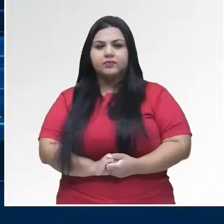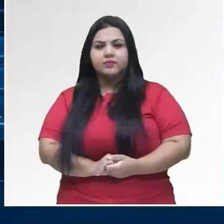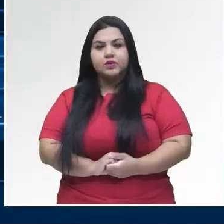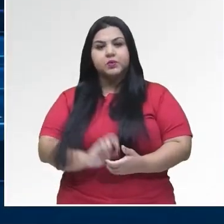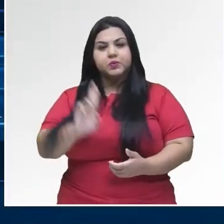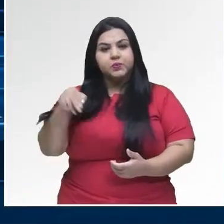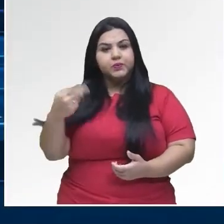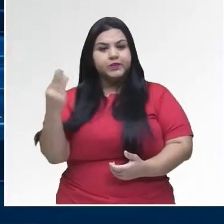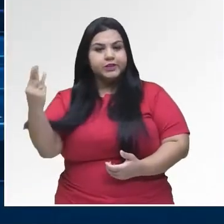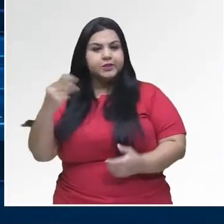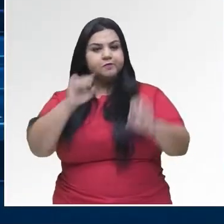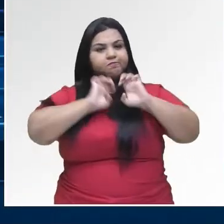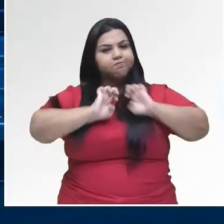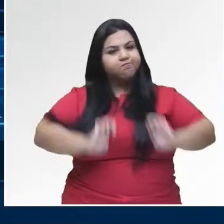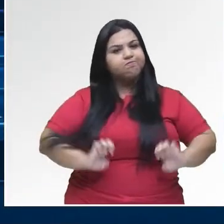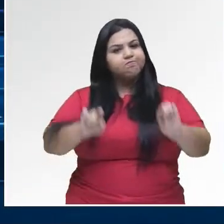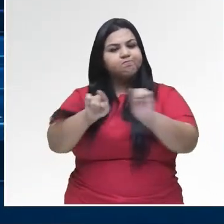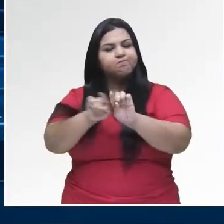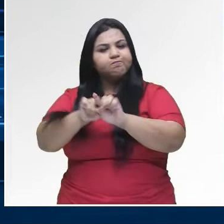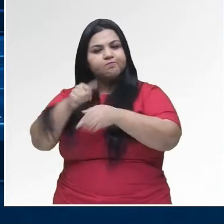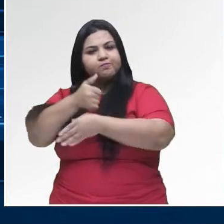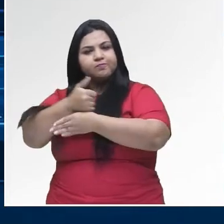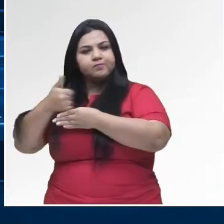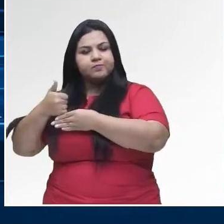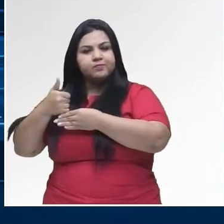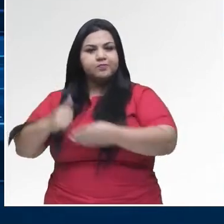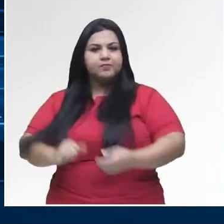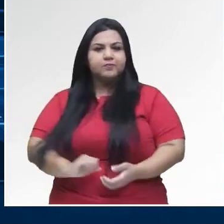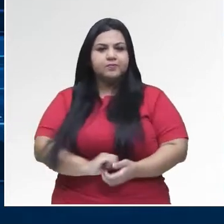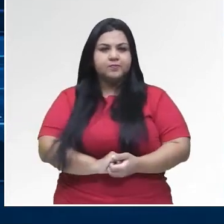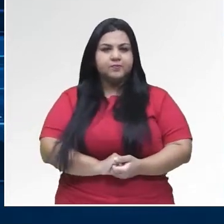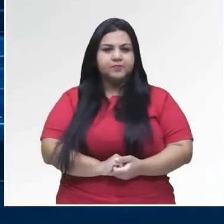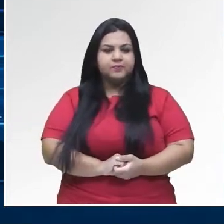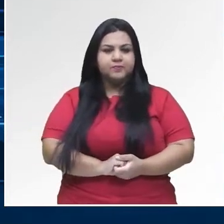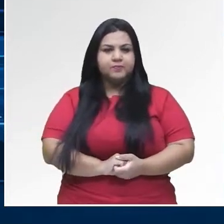Unidade 3, Ética e Moral.